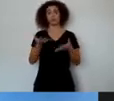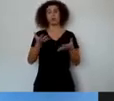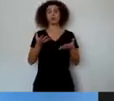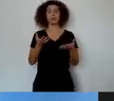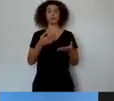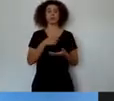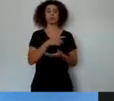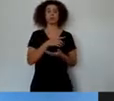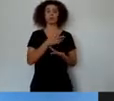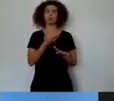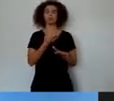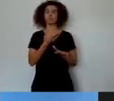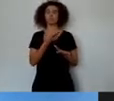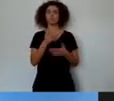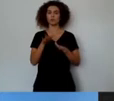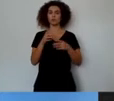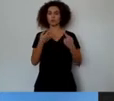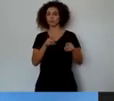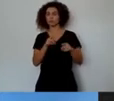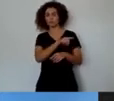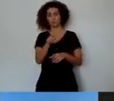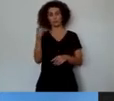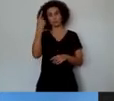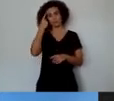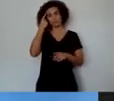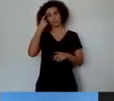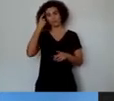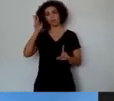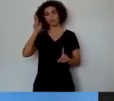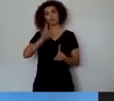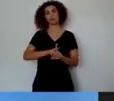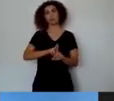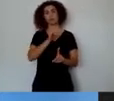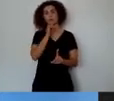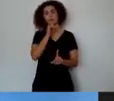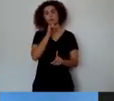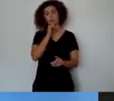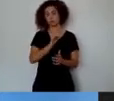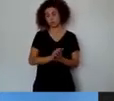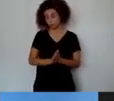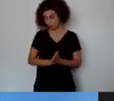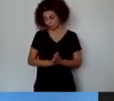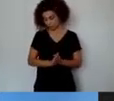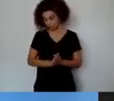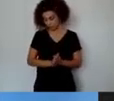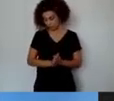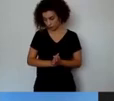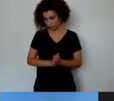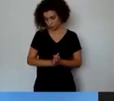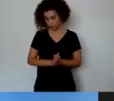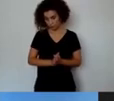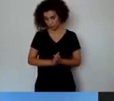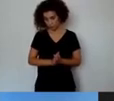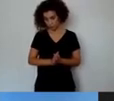a pensar nessa representação, assim, de, por exemplo, né, quando uma pessoa negra comete um crime, ou